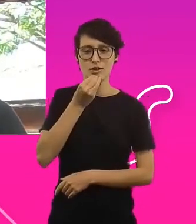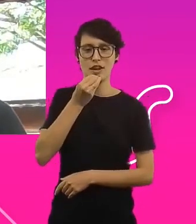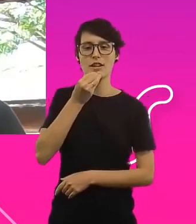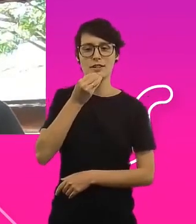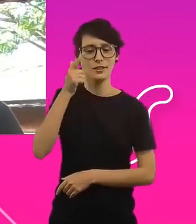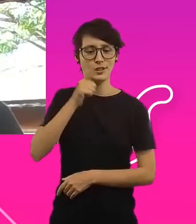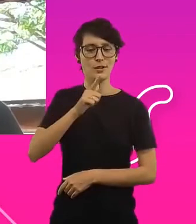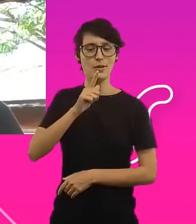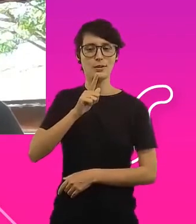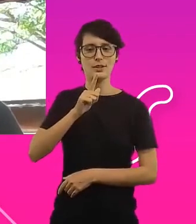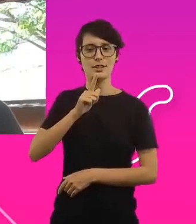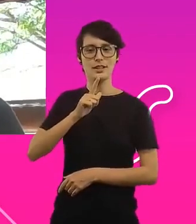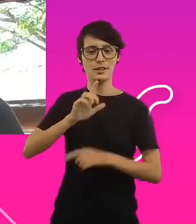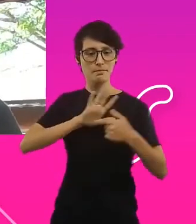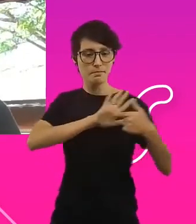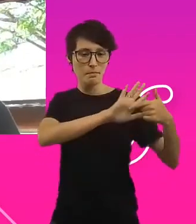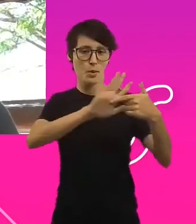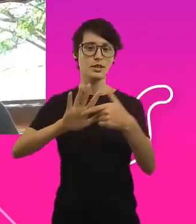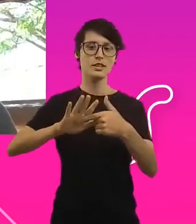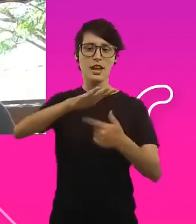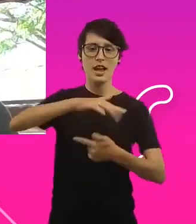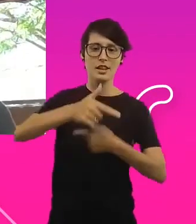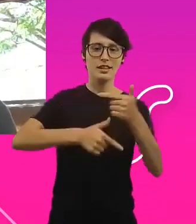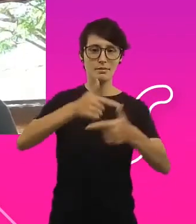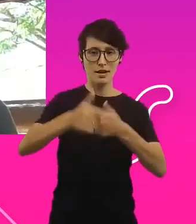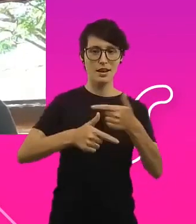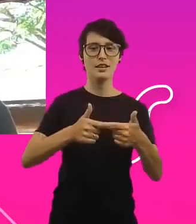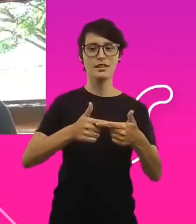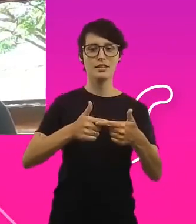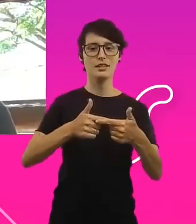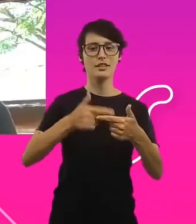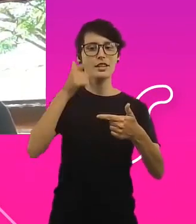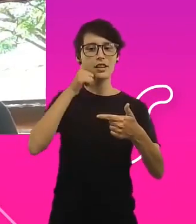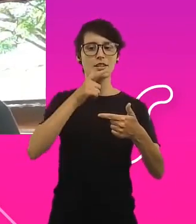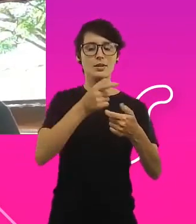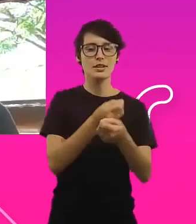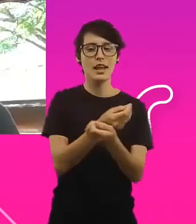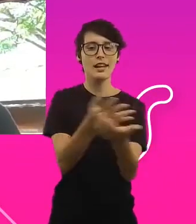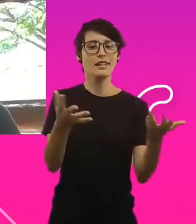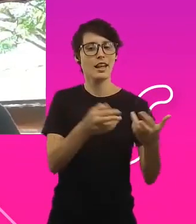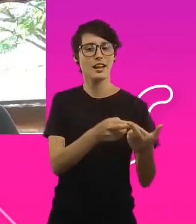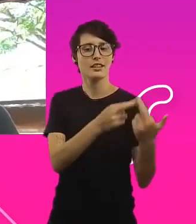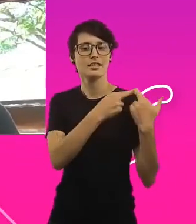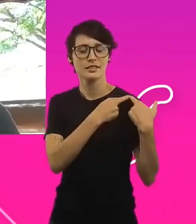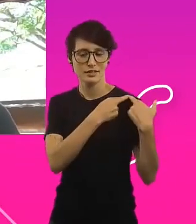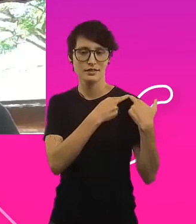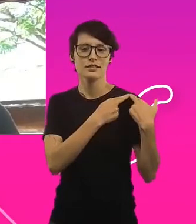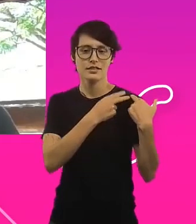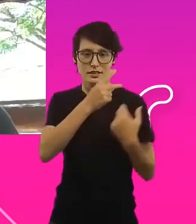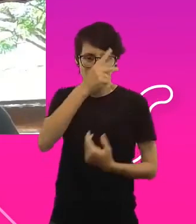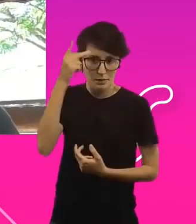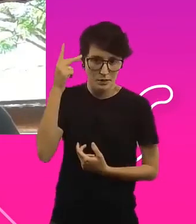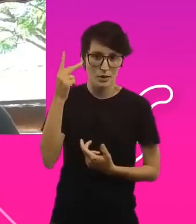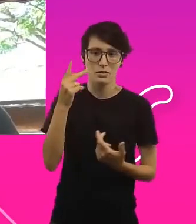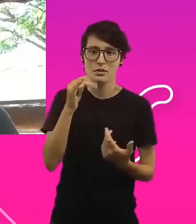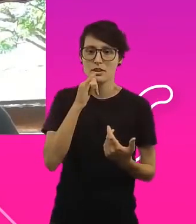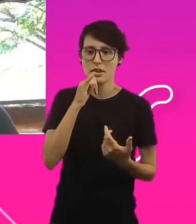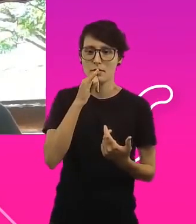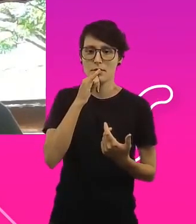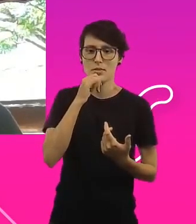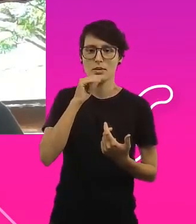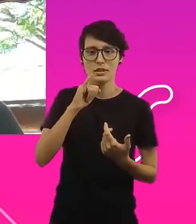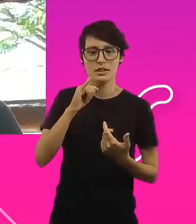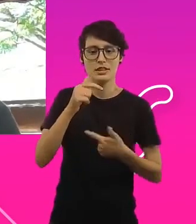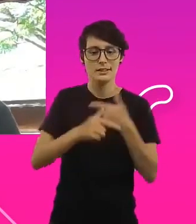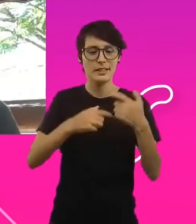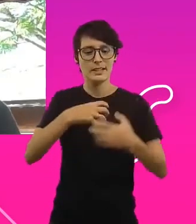e se mostrar para o mercado. E com isso a gente distribui a responsabilidade das pessoas que em situação de vulnerabilidade